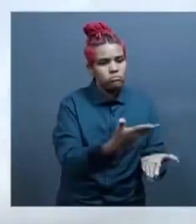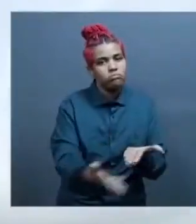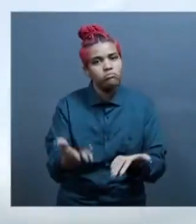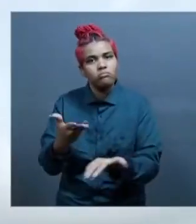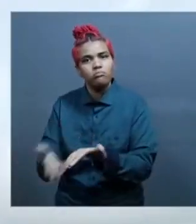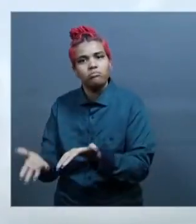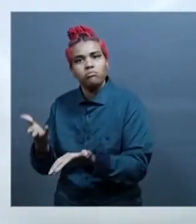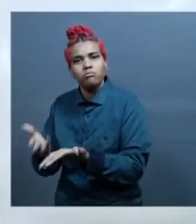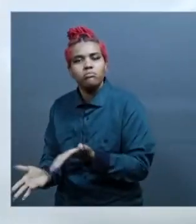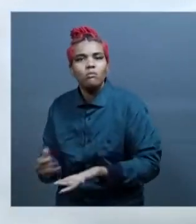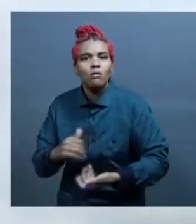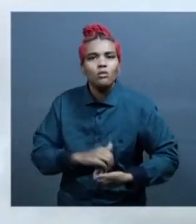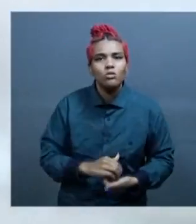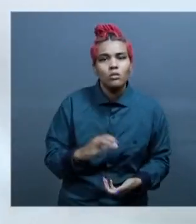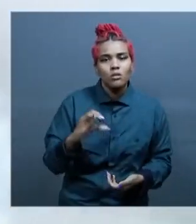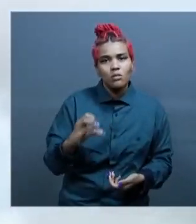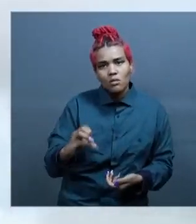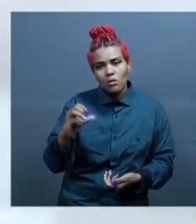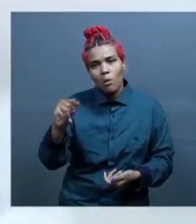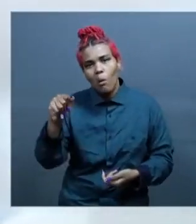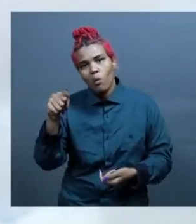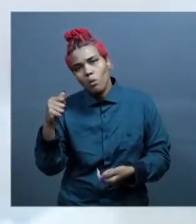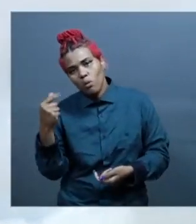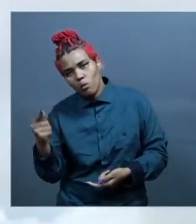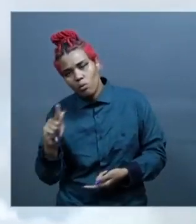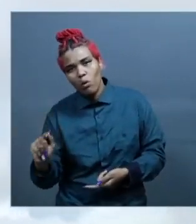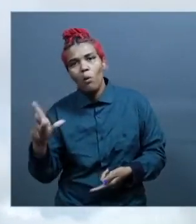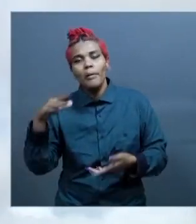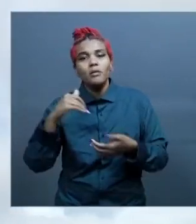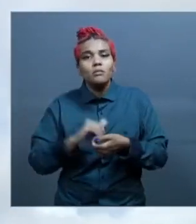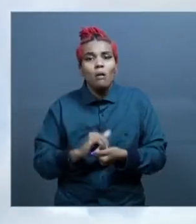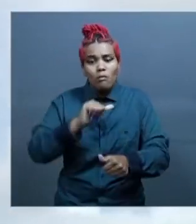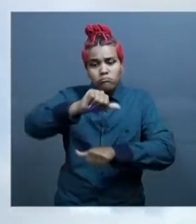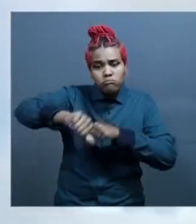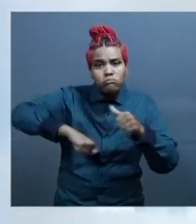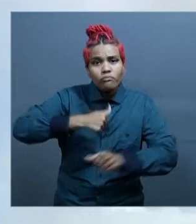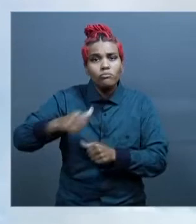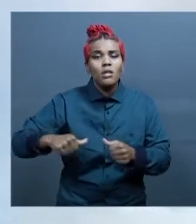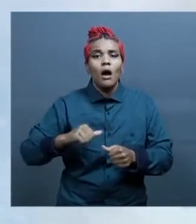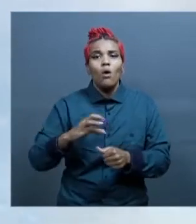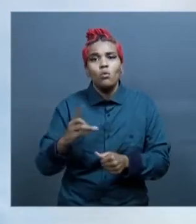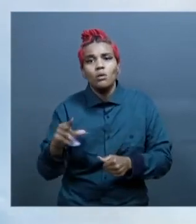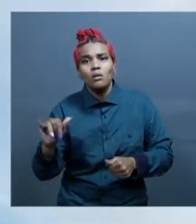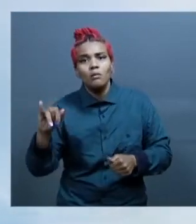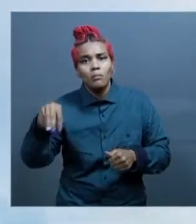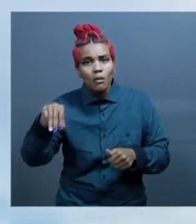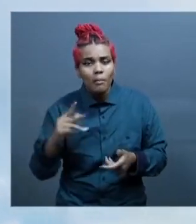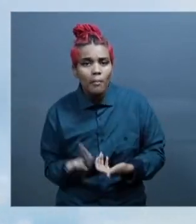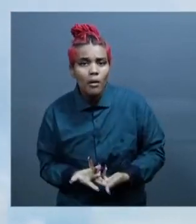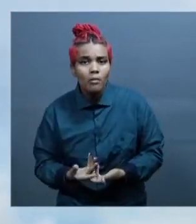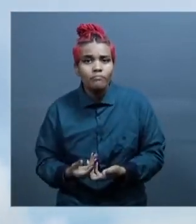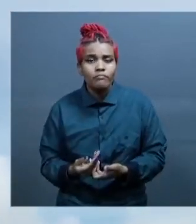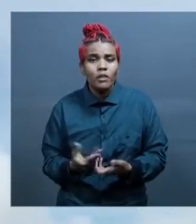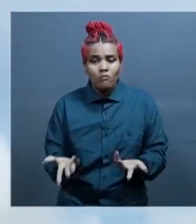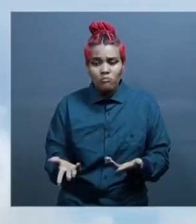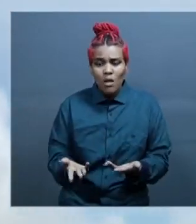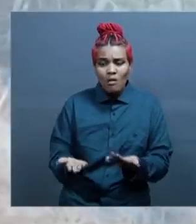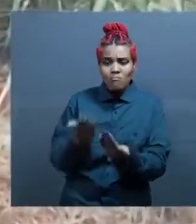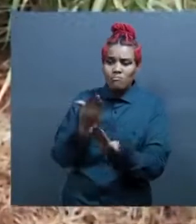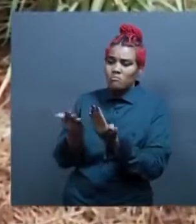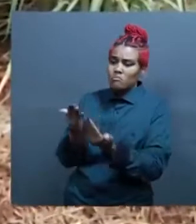minando ainda mais a sua capacidade de combater mudanças climáticas assimilar estes conceitos pode parecer